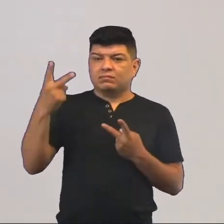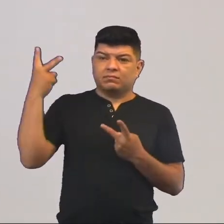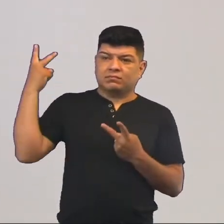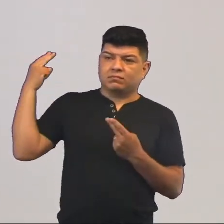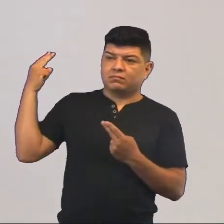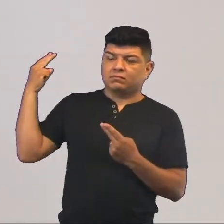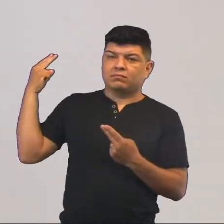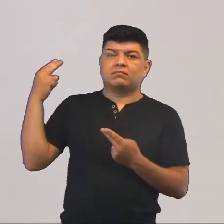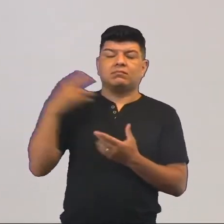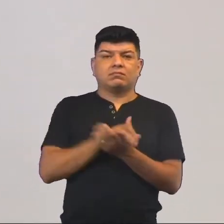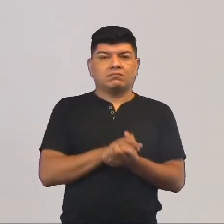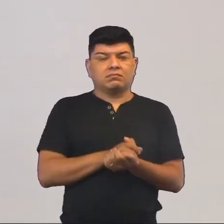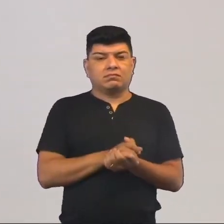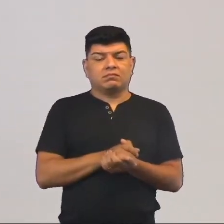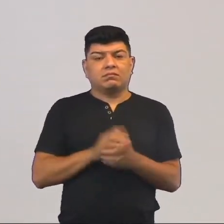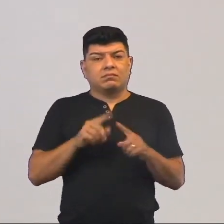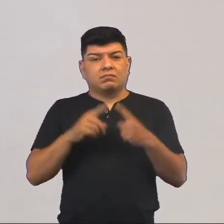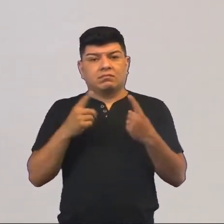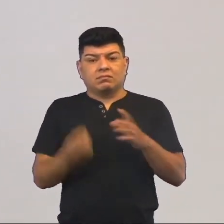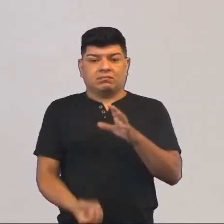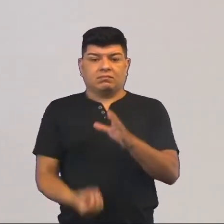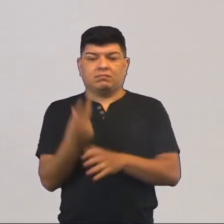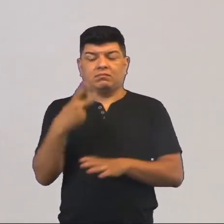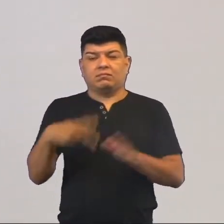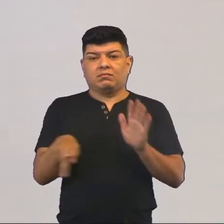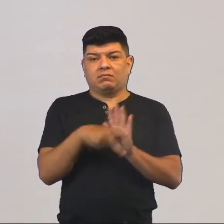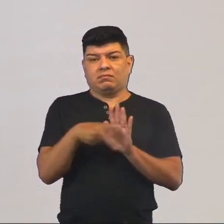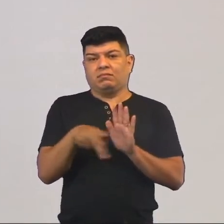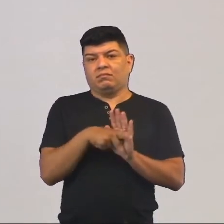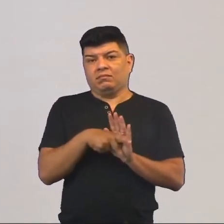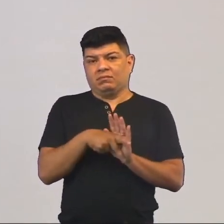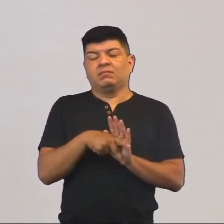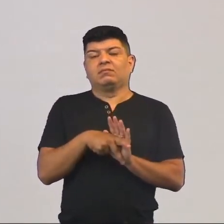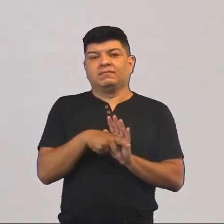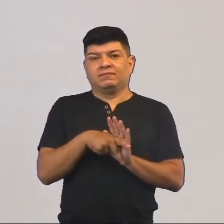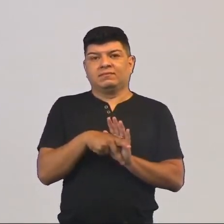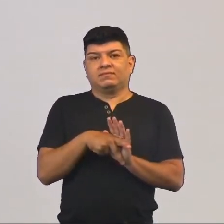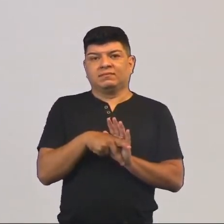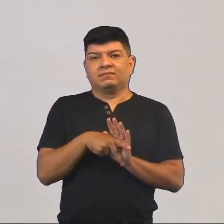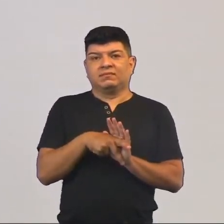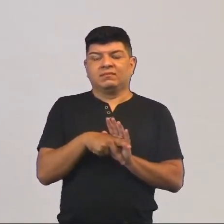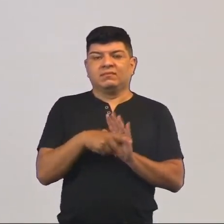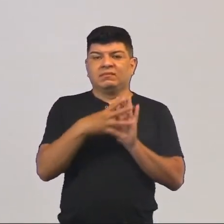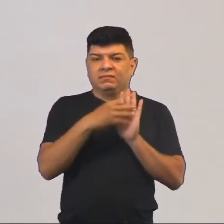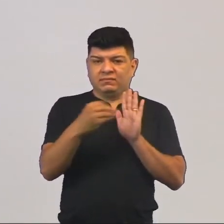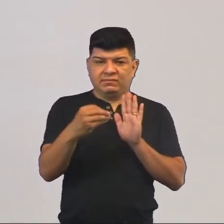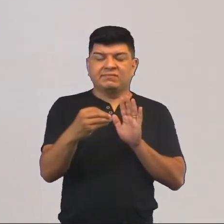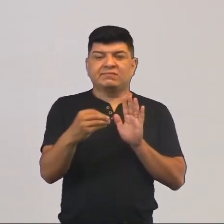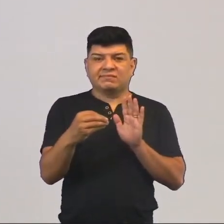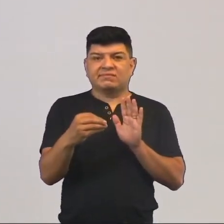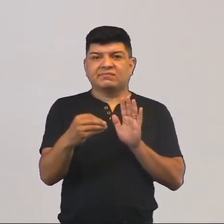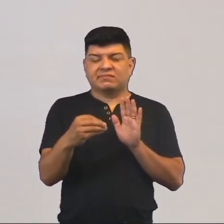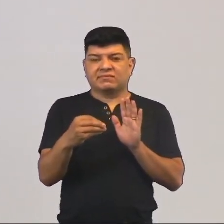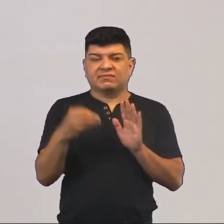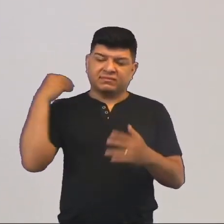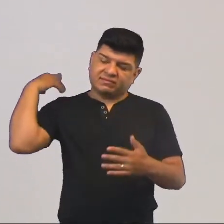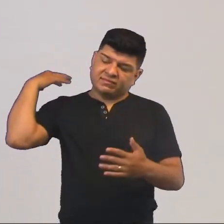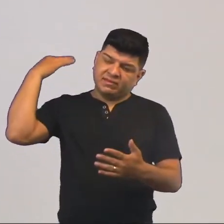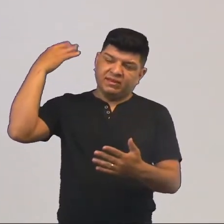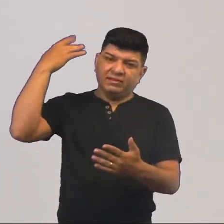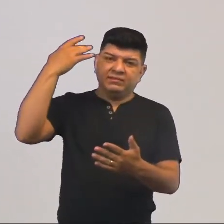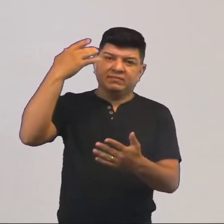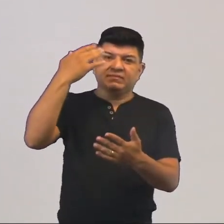o mestre do balé. Mas quem cria a coreografia seria o próprio coreógrafo, né? Então, até